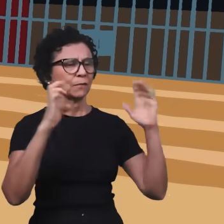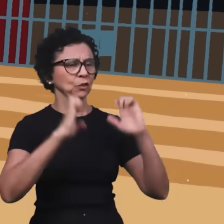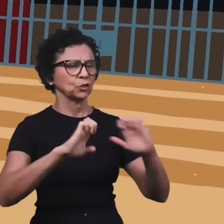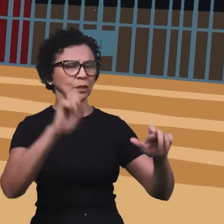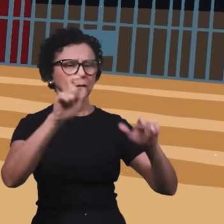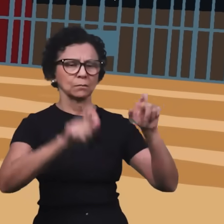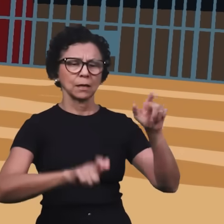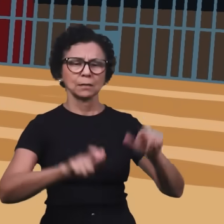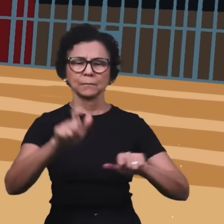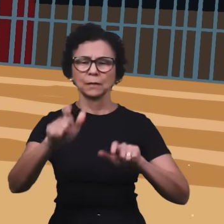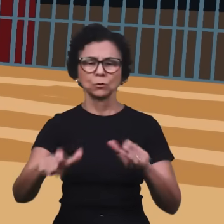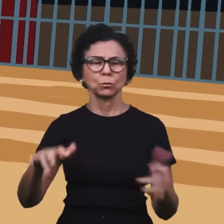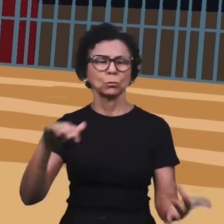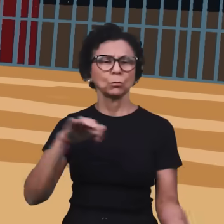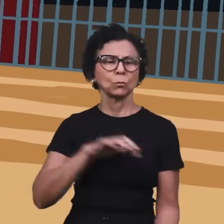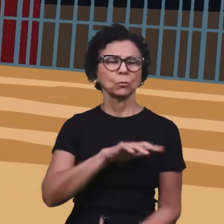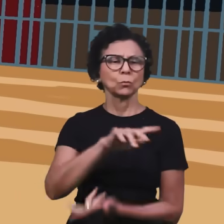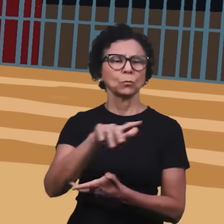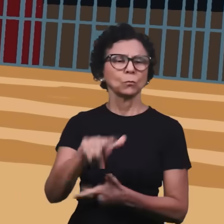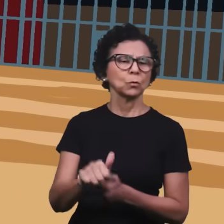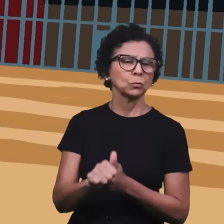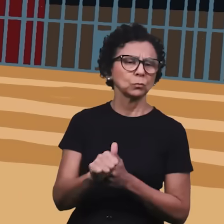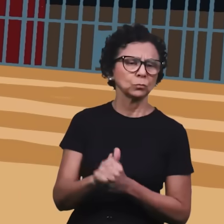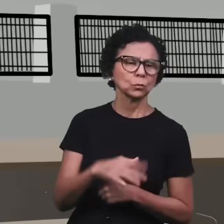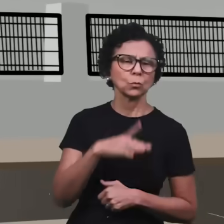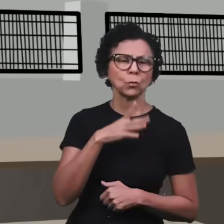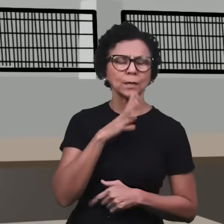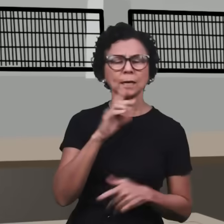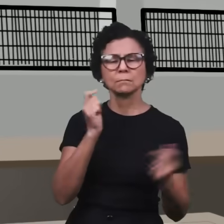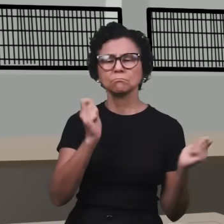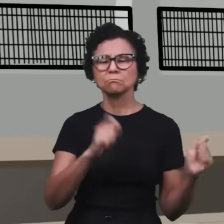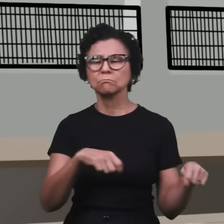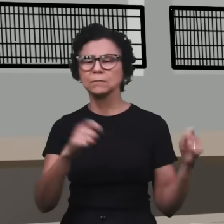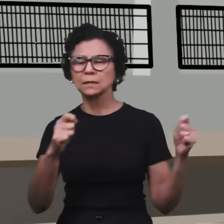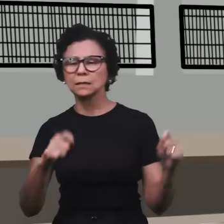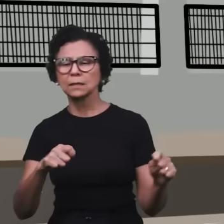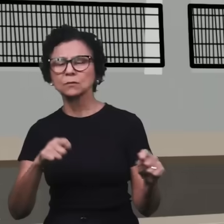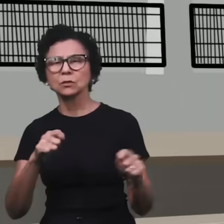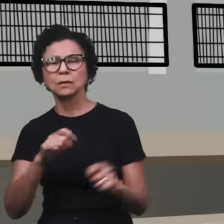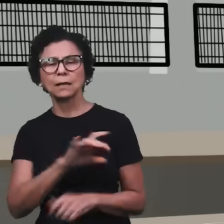trabalho também. Quero trabalhar